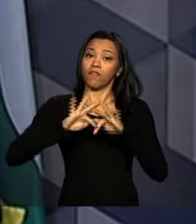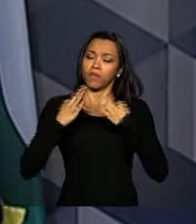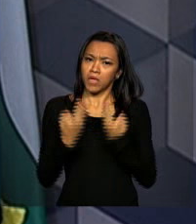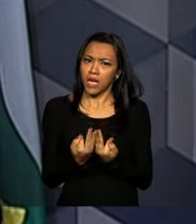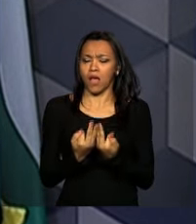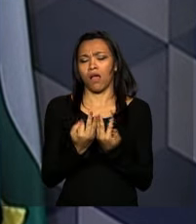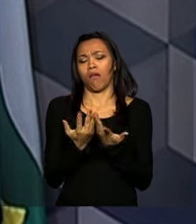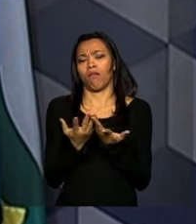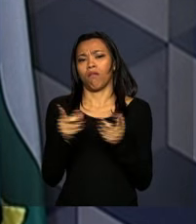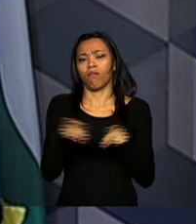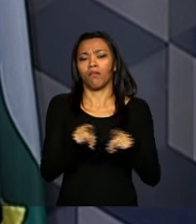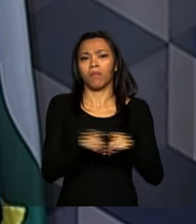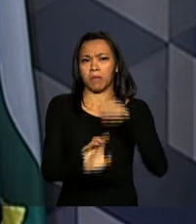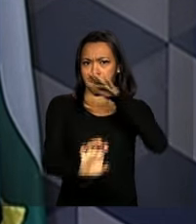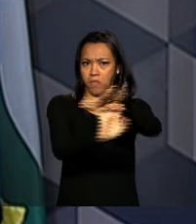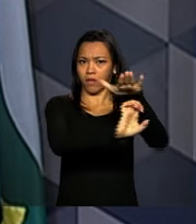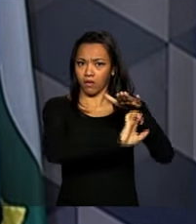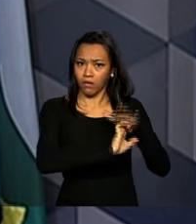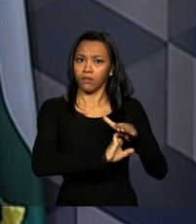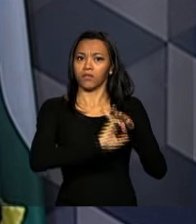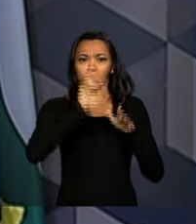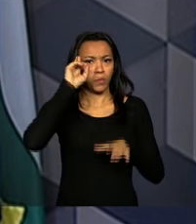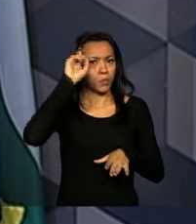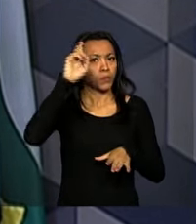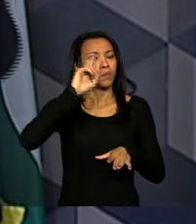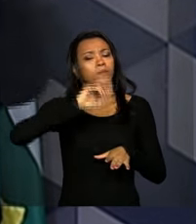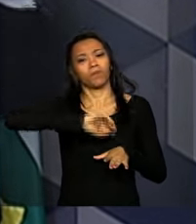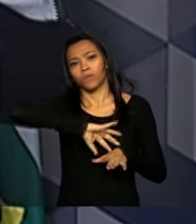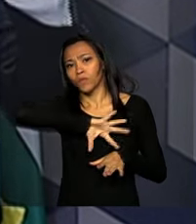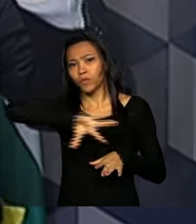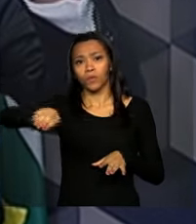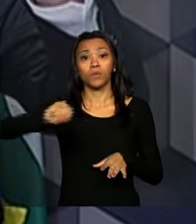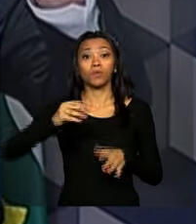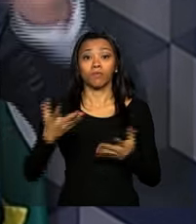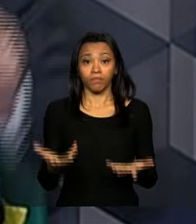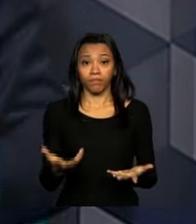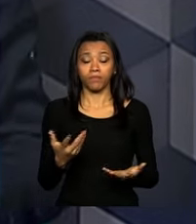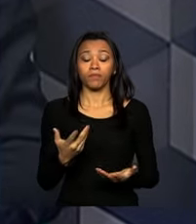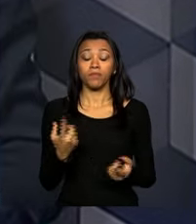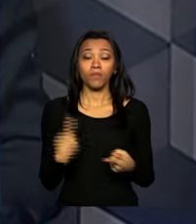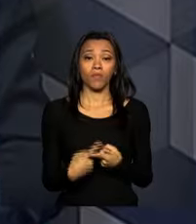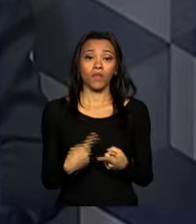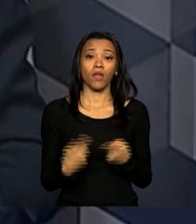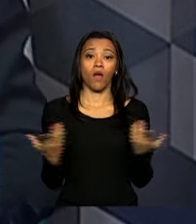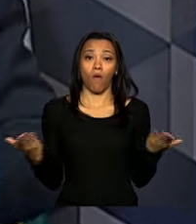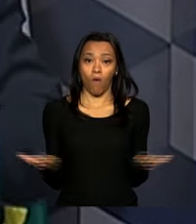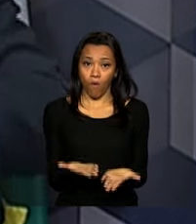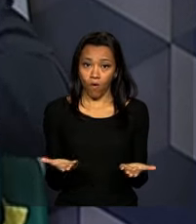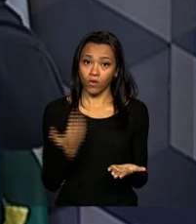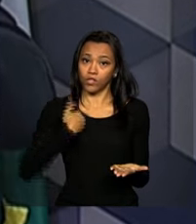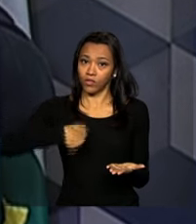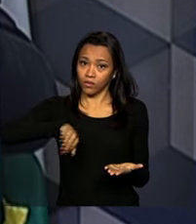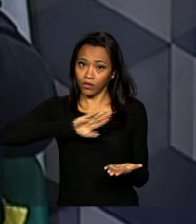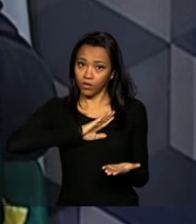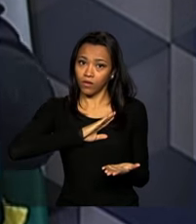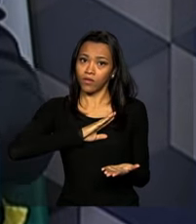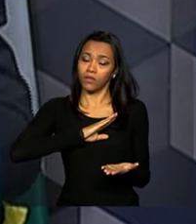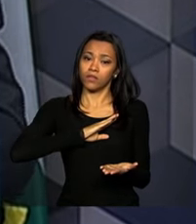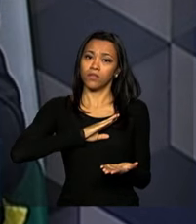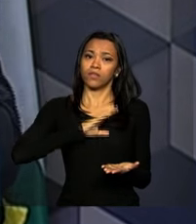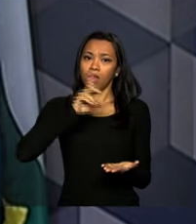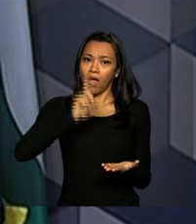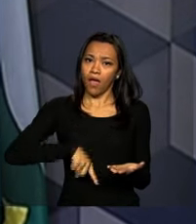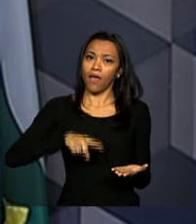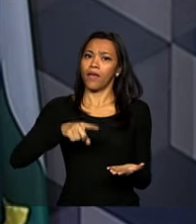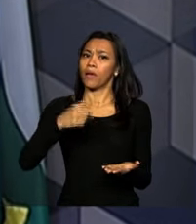grande, tecnicamente imbatível no mundo inteiro. Porque hoje nós somos protagonistas em